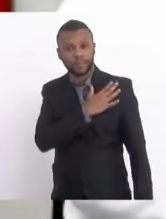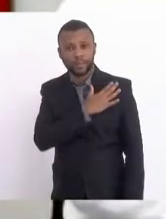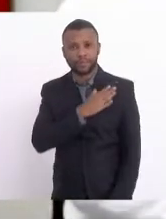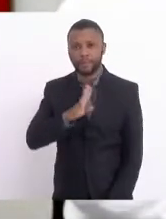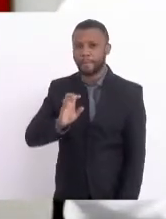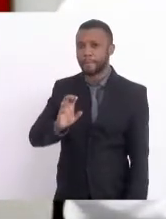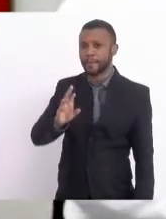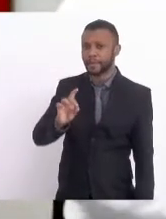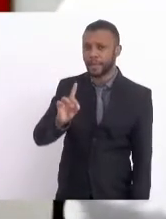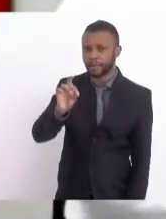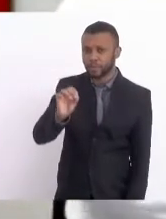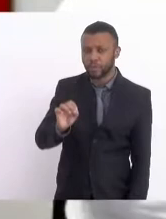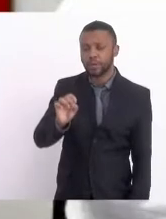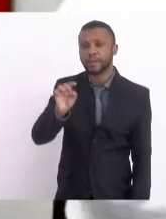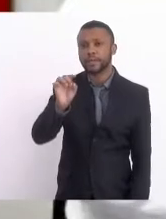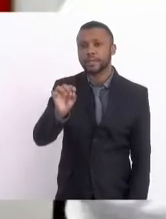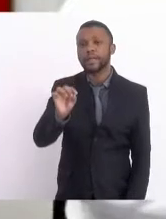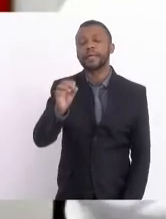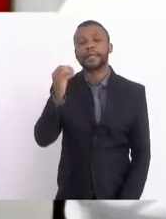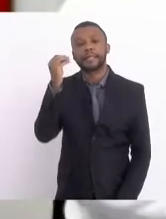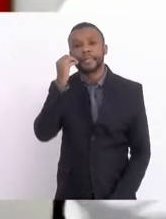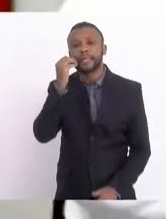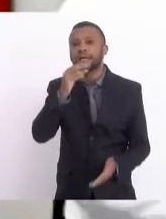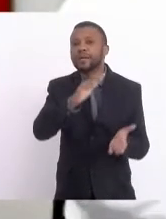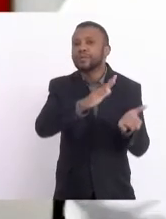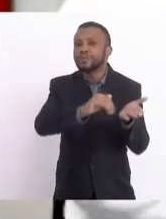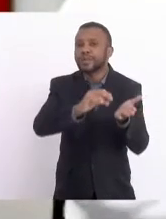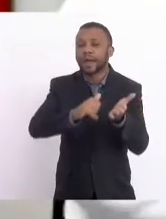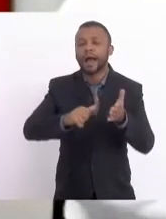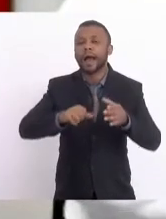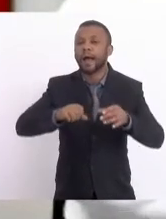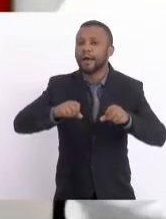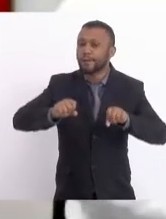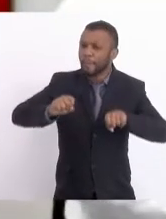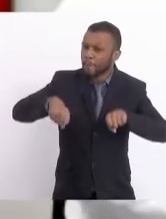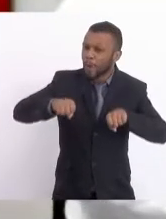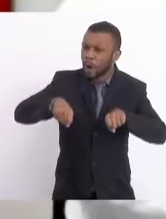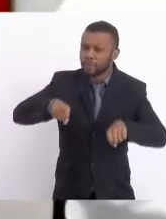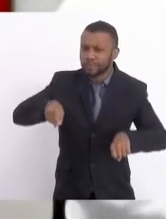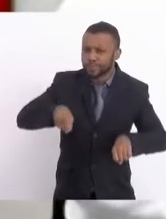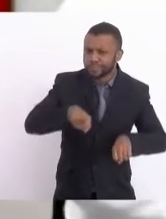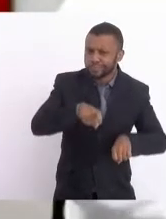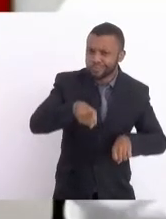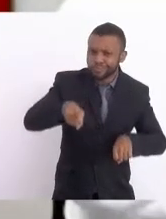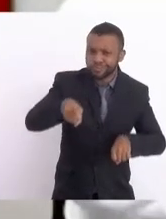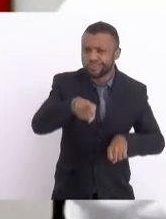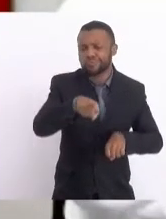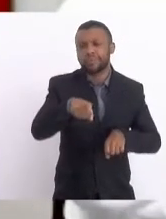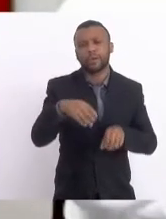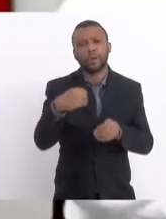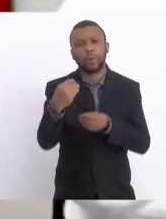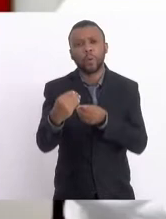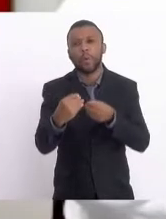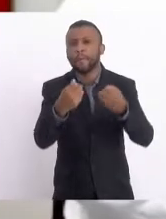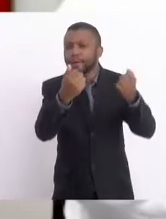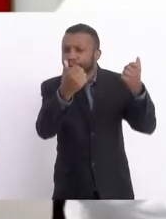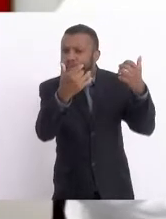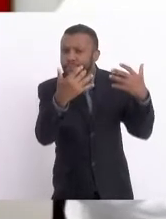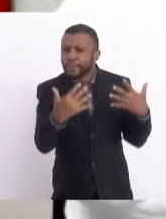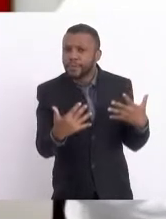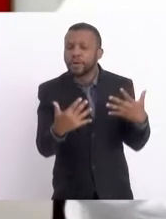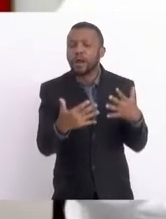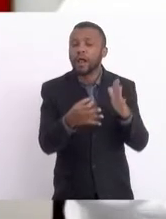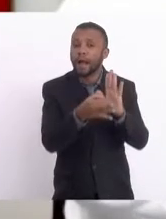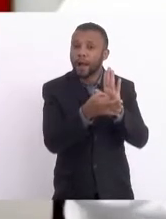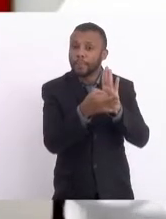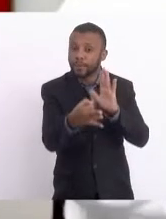de motocicletas, motonetas e ciclomotores da forma que menciona. Pareceres das comissões